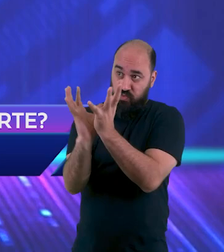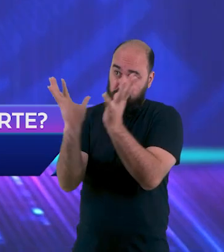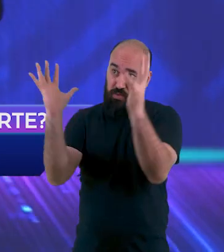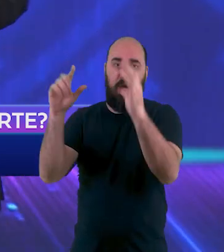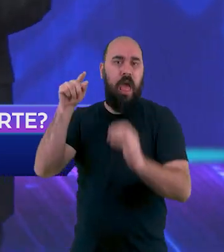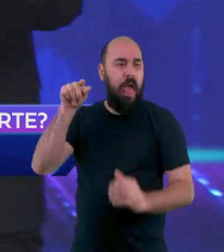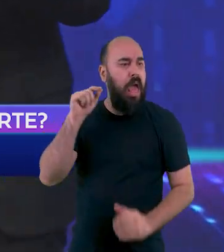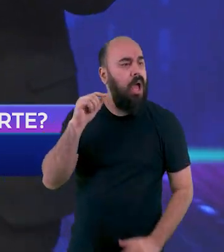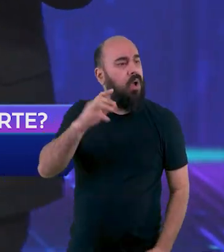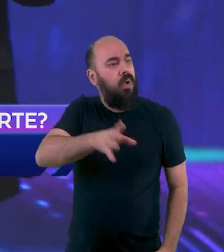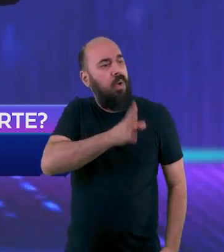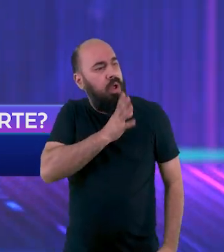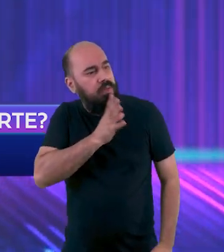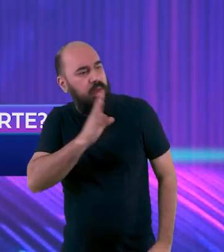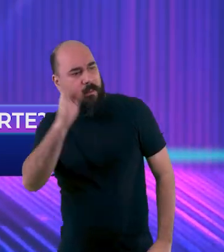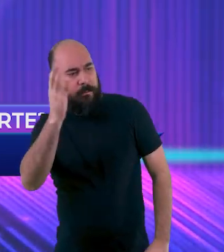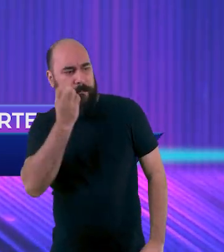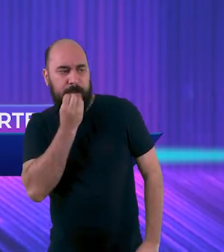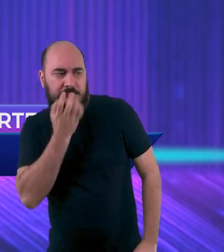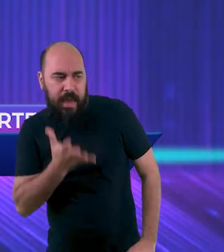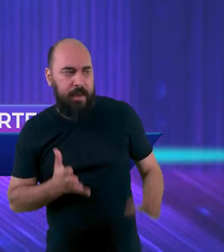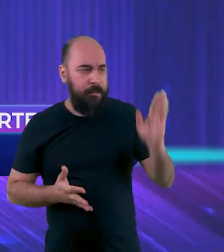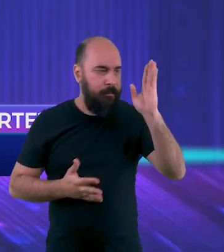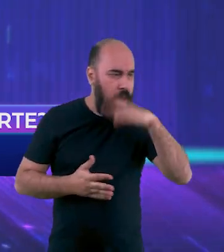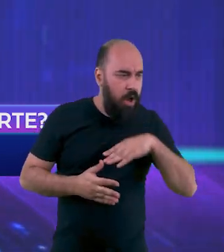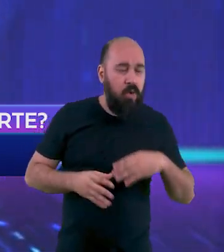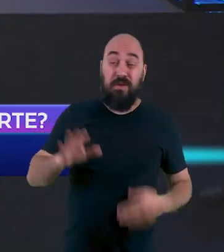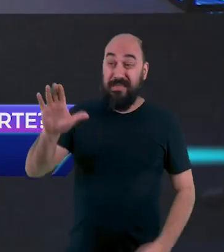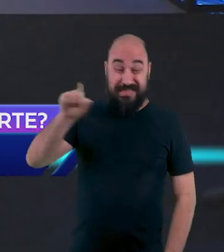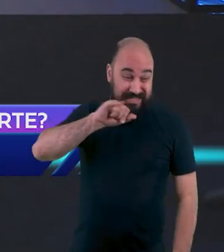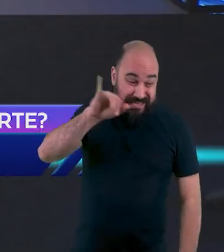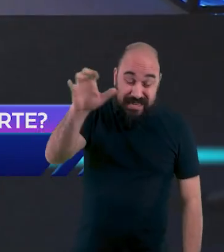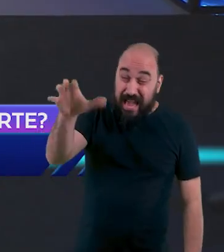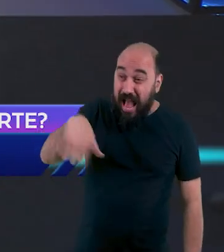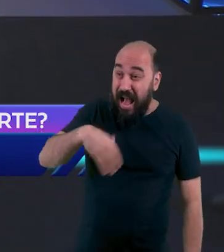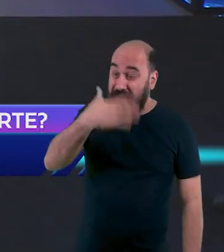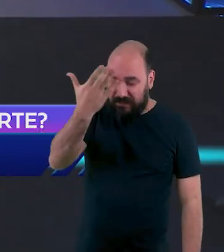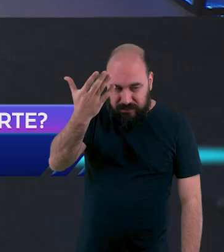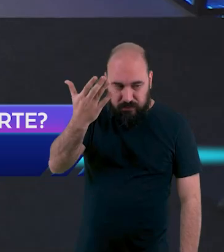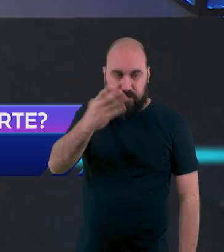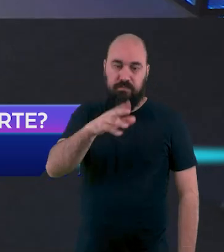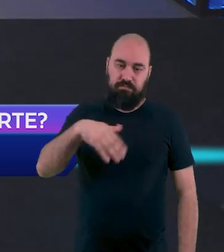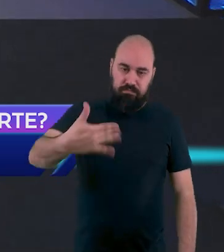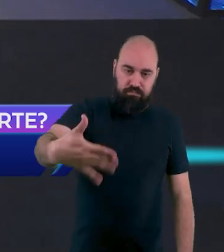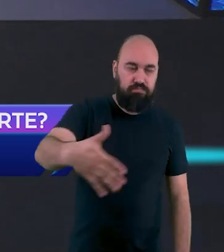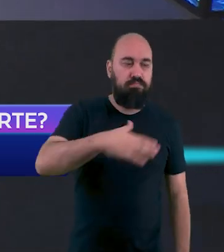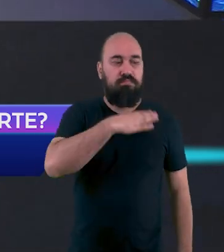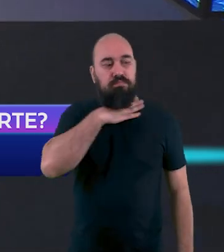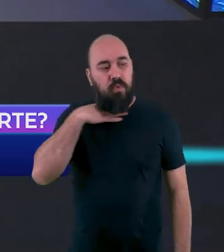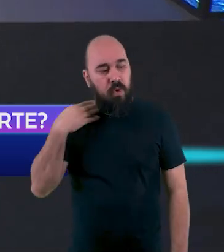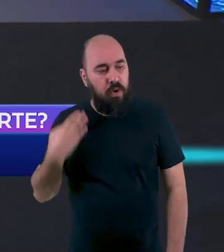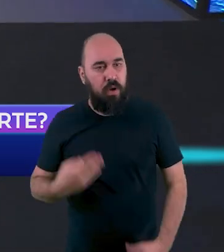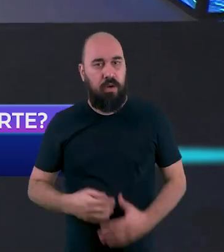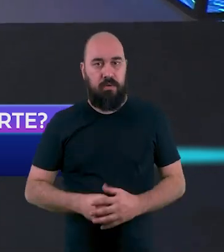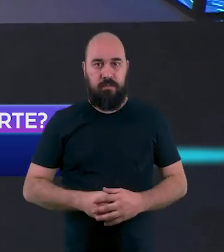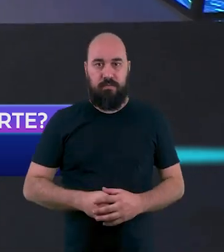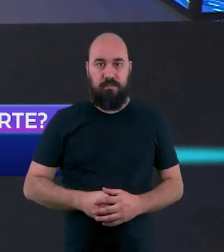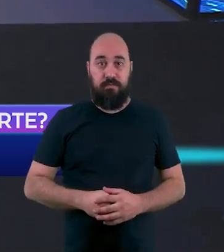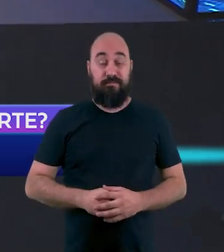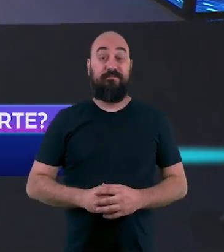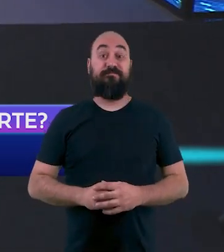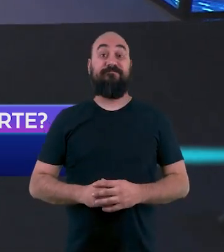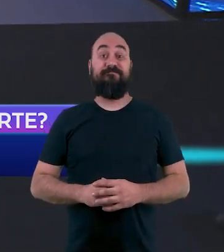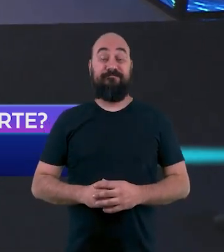comeres, certamente morrerás. Ou seja, aquela árvore da ciência do bem e do mal